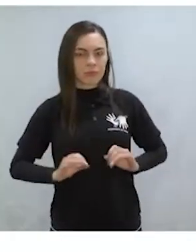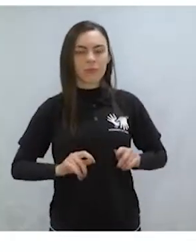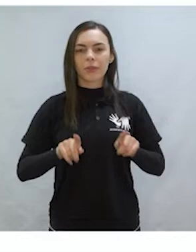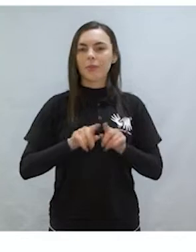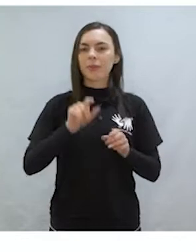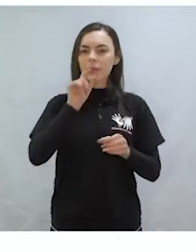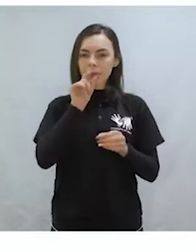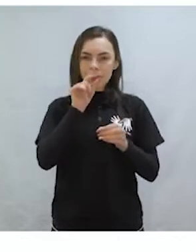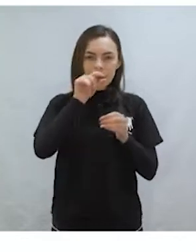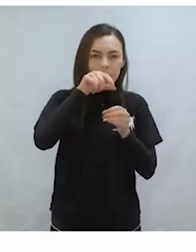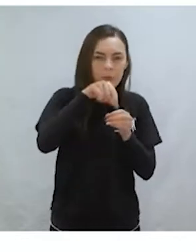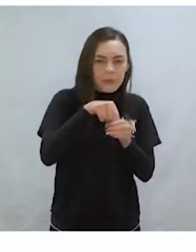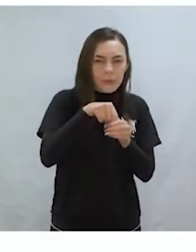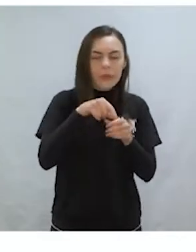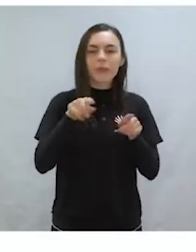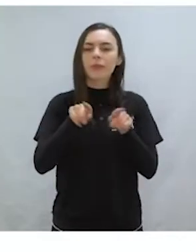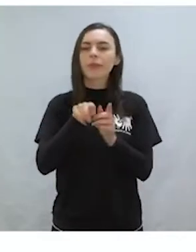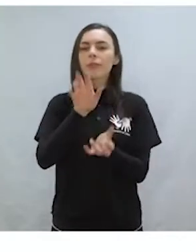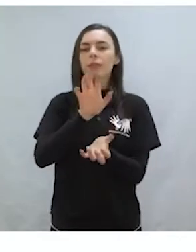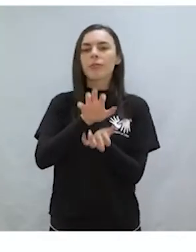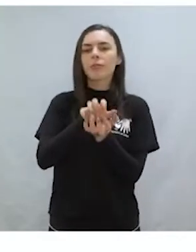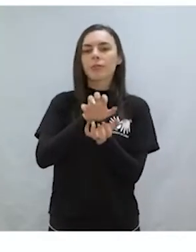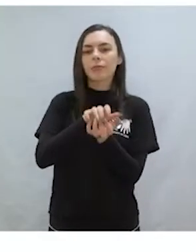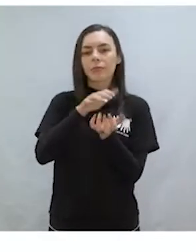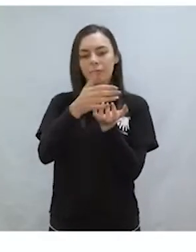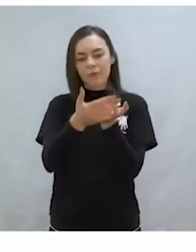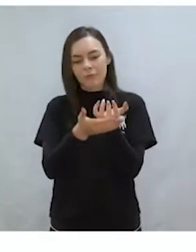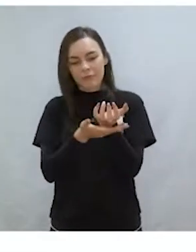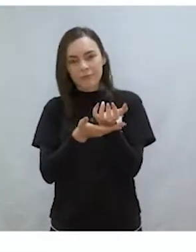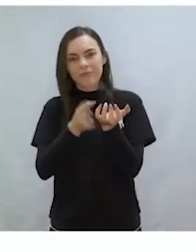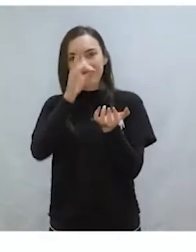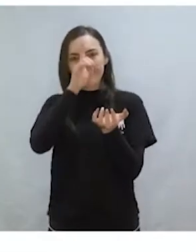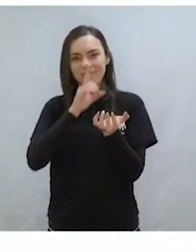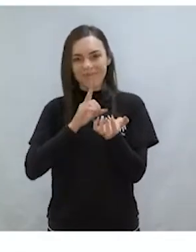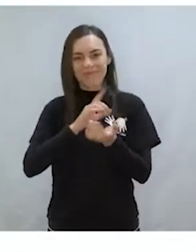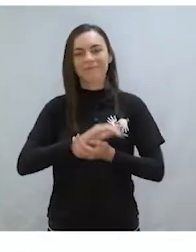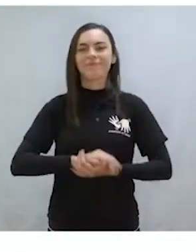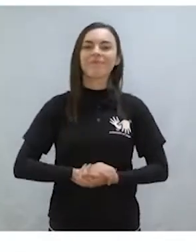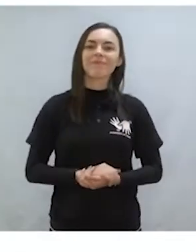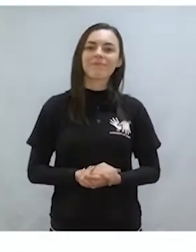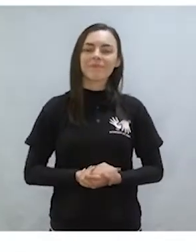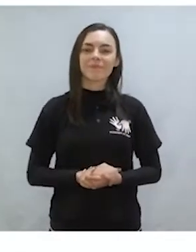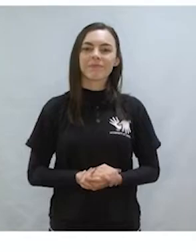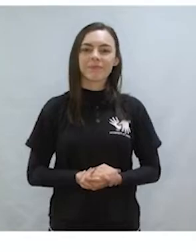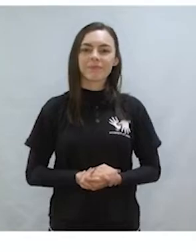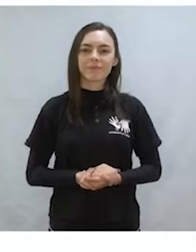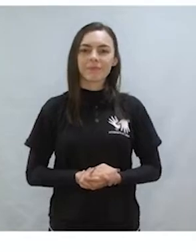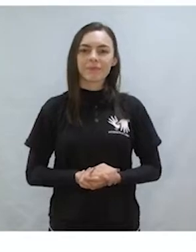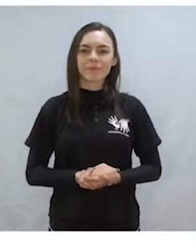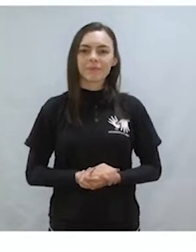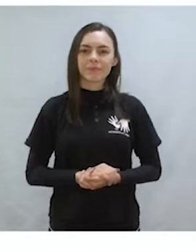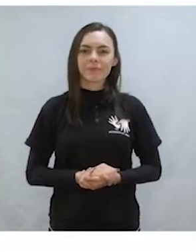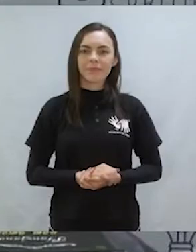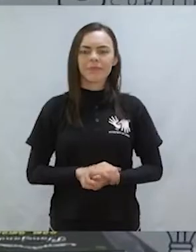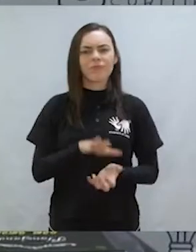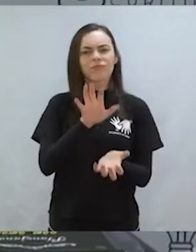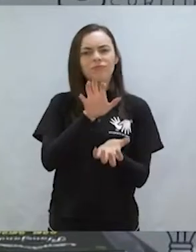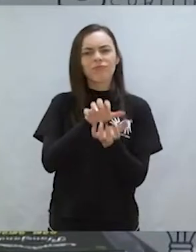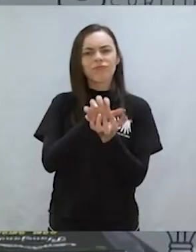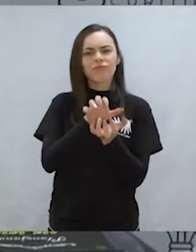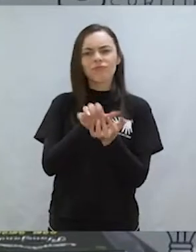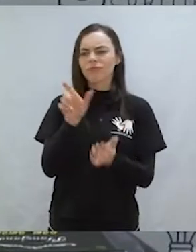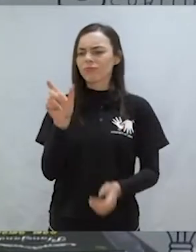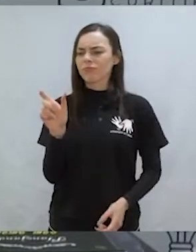o Tamanduá Bandeira e o Jacaré de Papo Amarelo. Como se